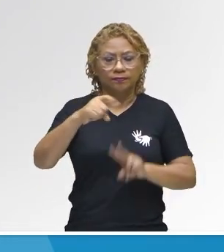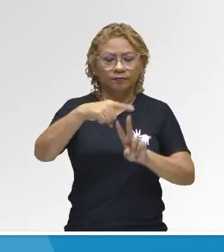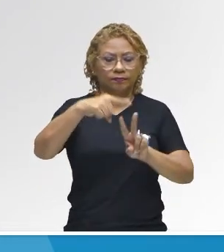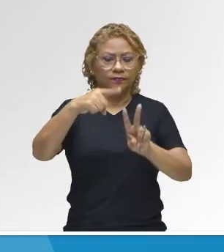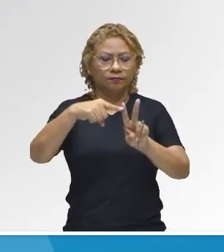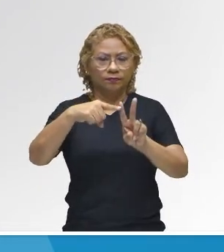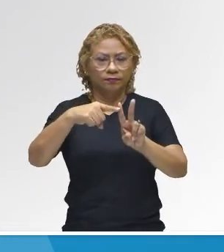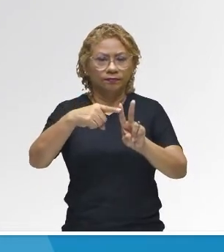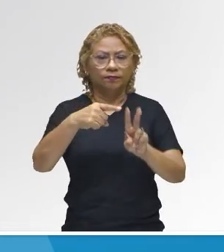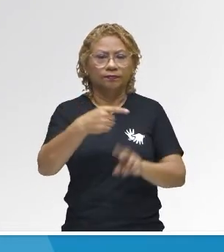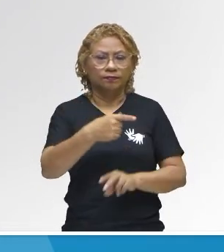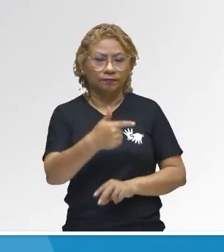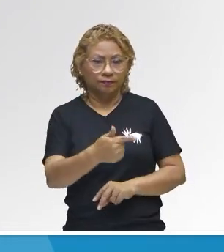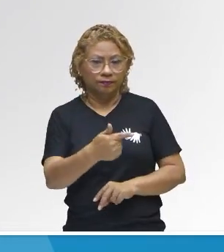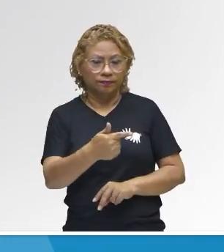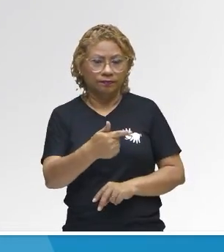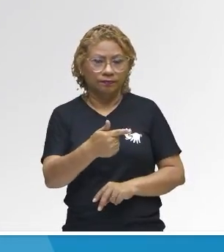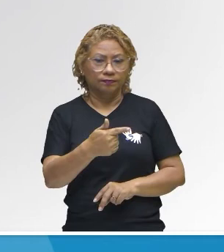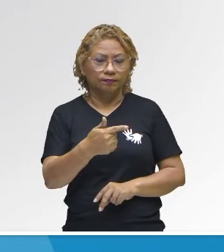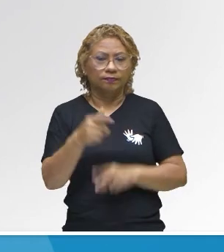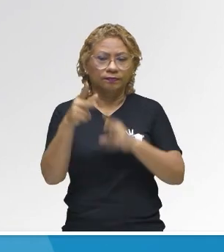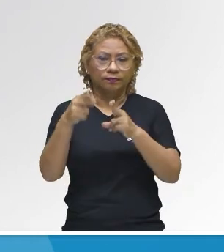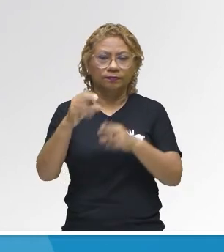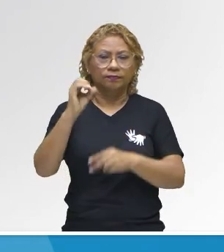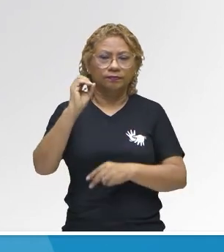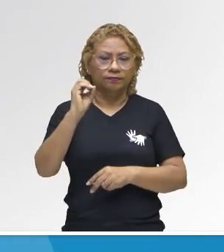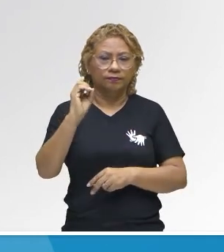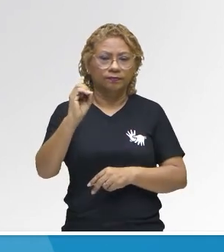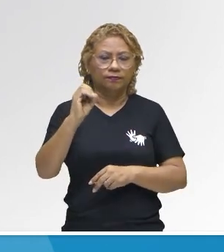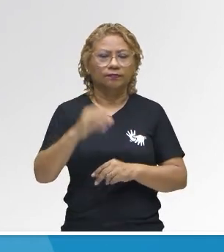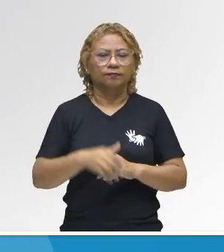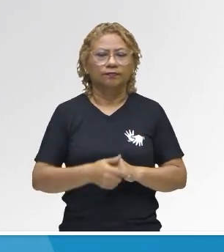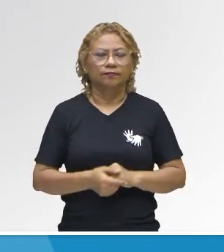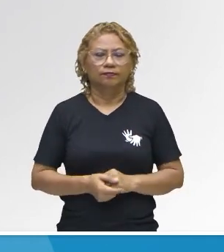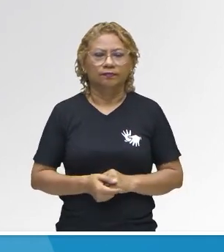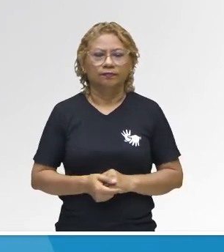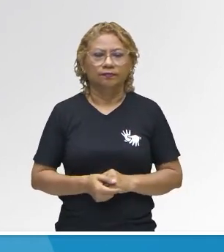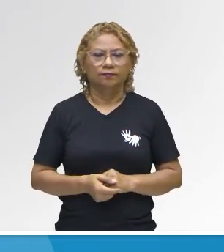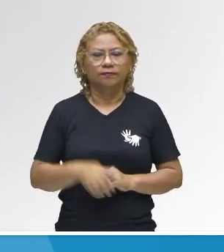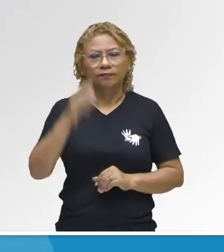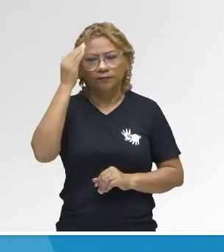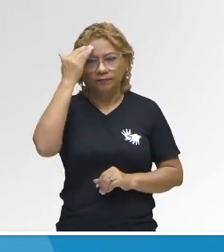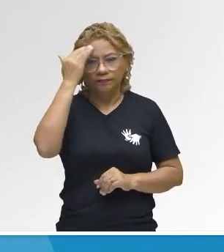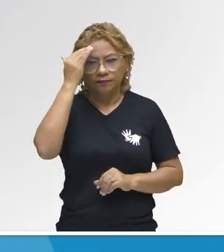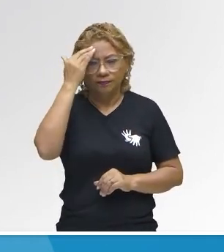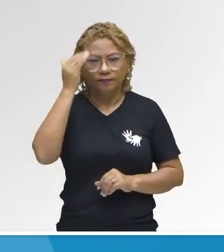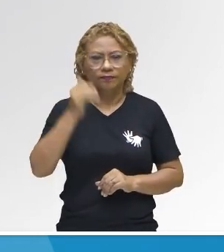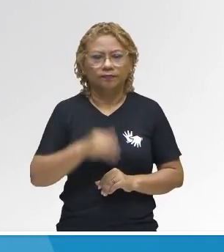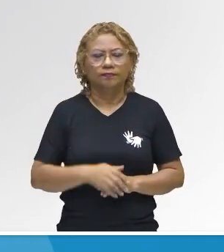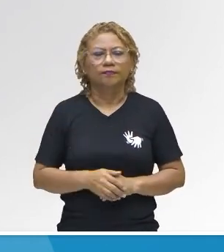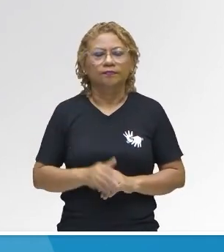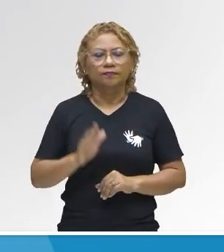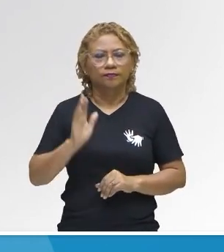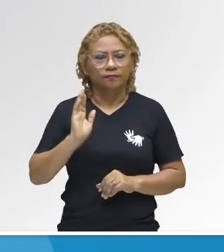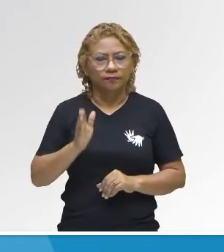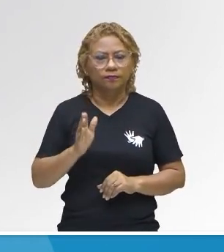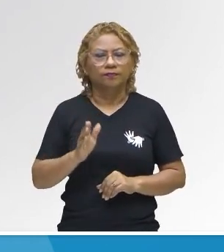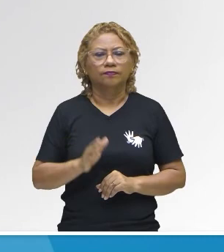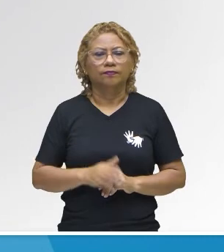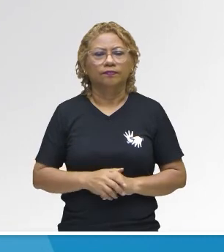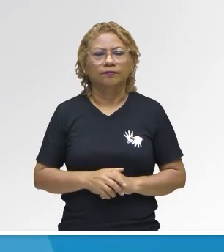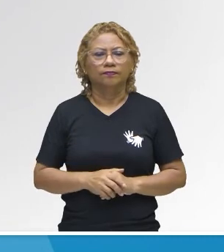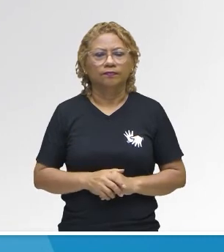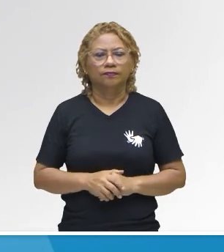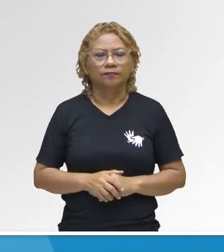zero. Então, isso também já está subentendido, já está incluído nessa